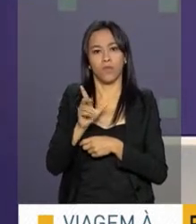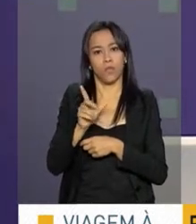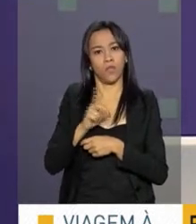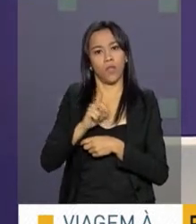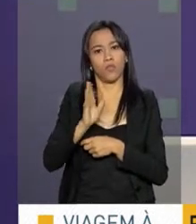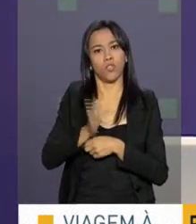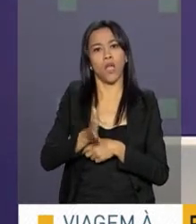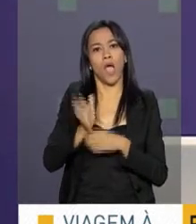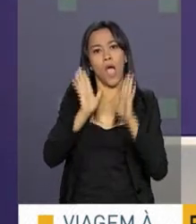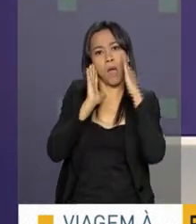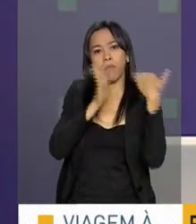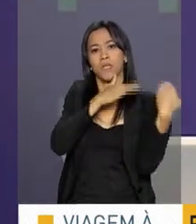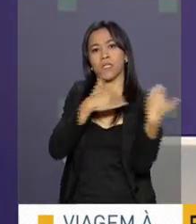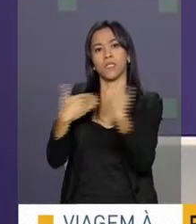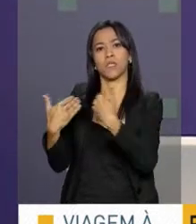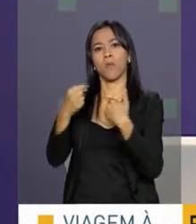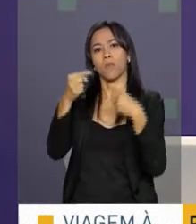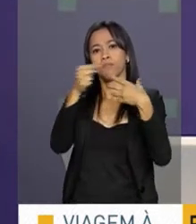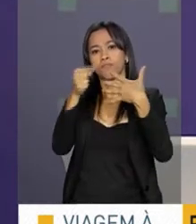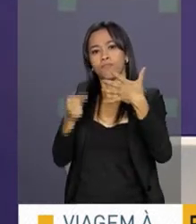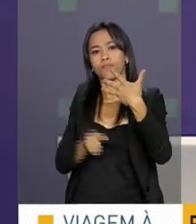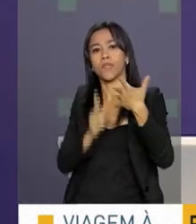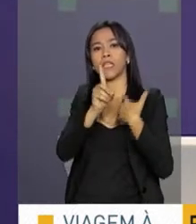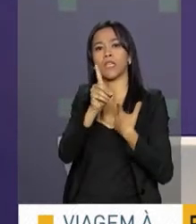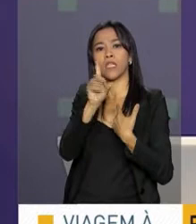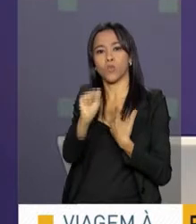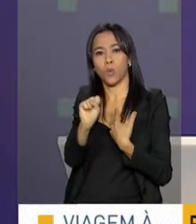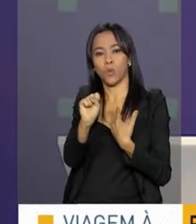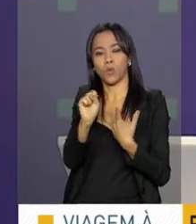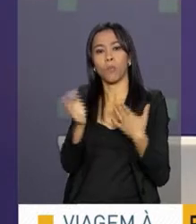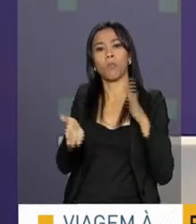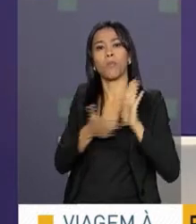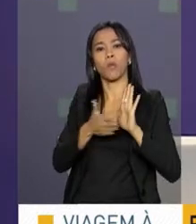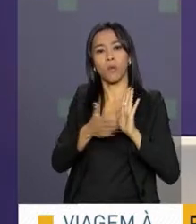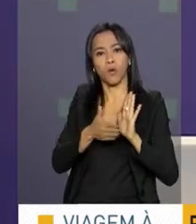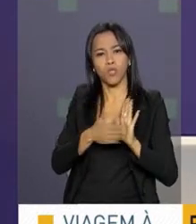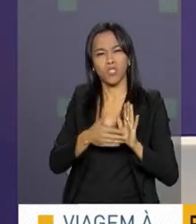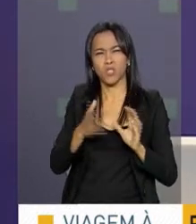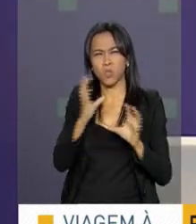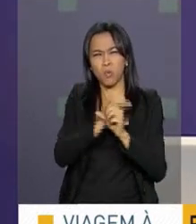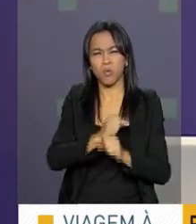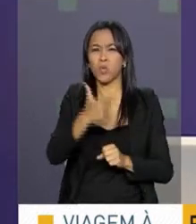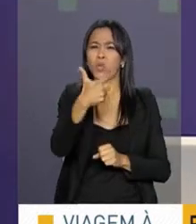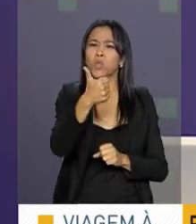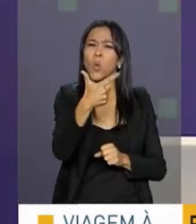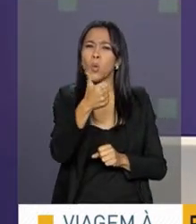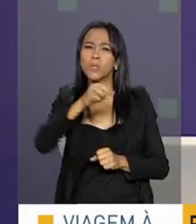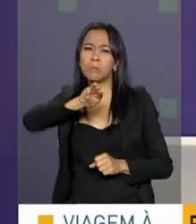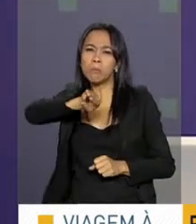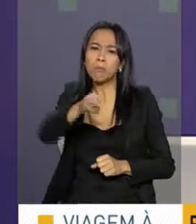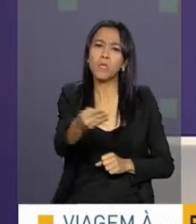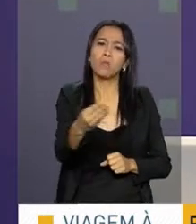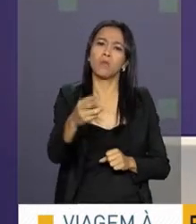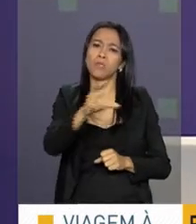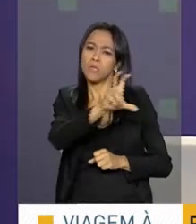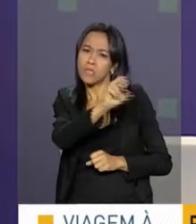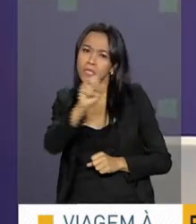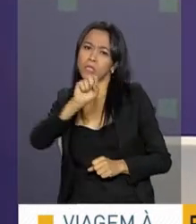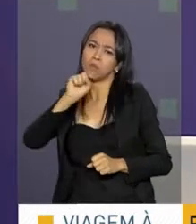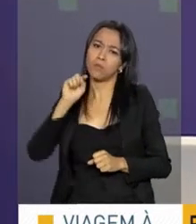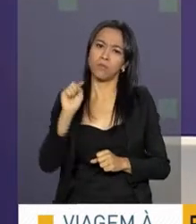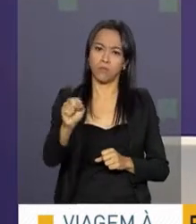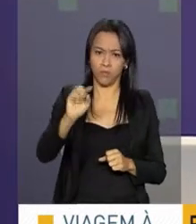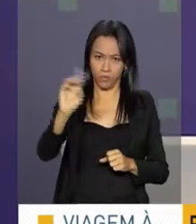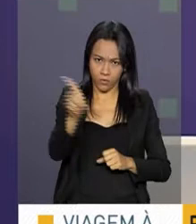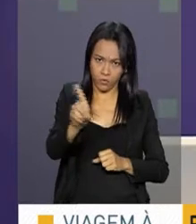de 18 propostas que somam 2,5 bilhões de dólares. O fundo já está em fase operacional,